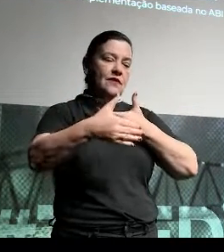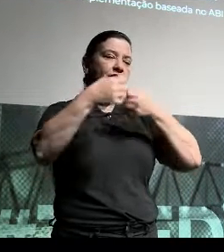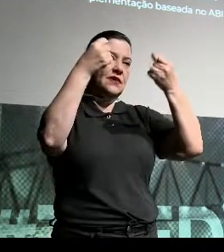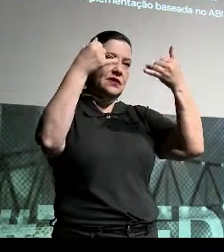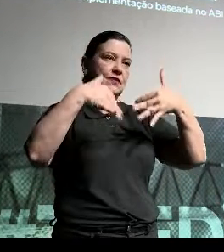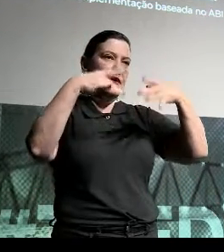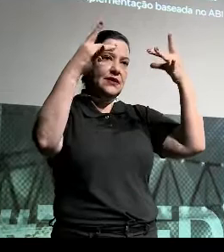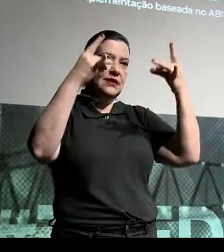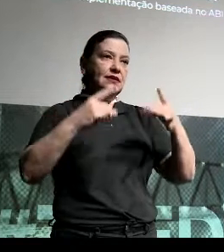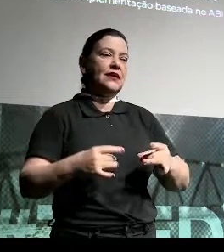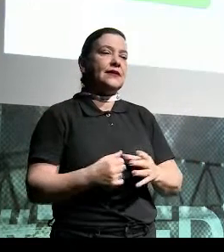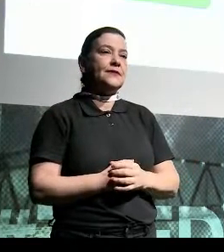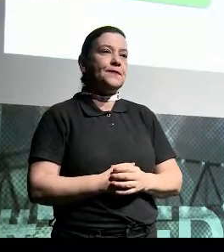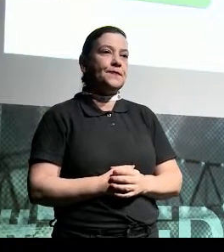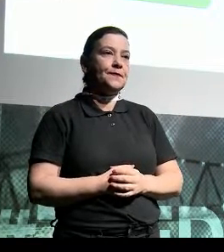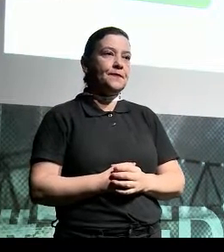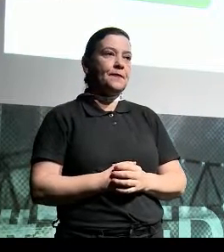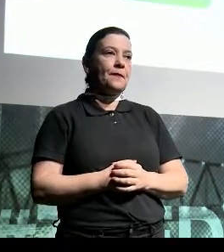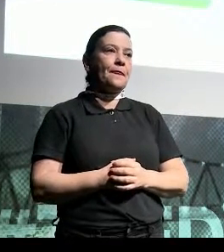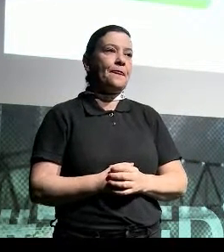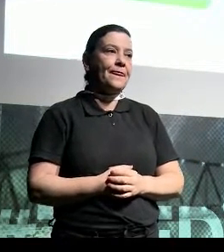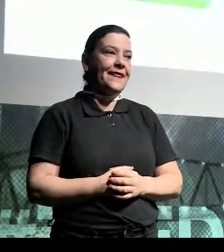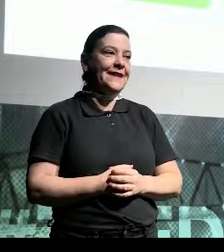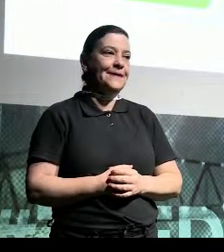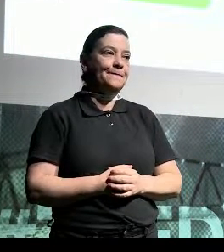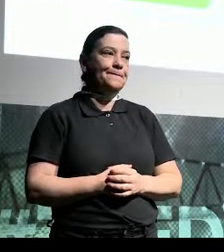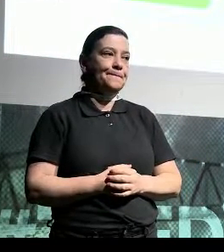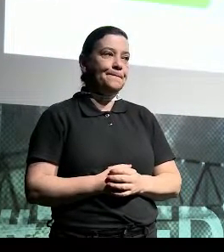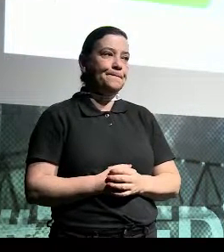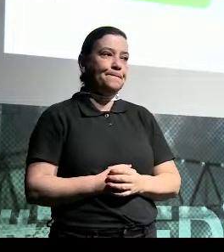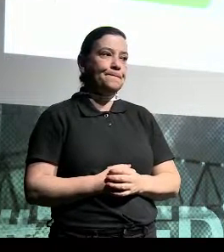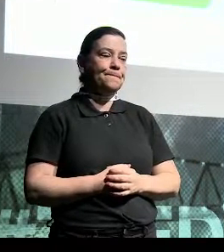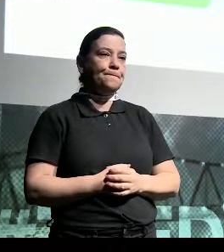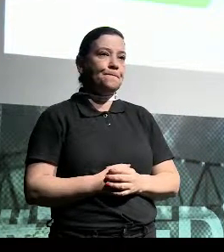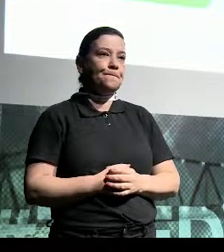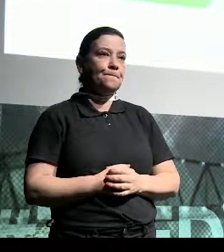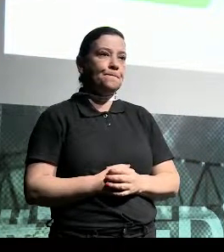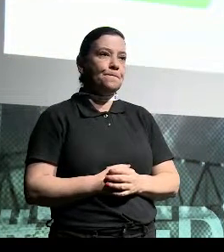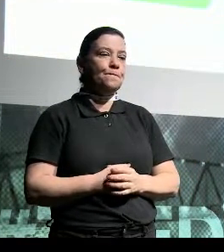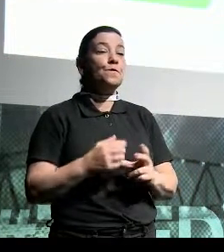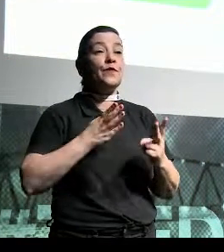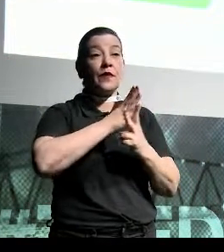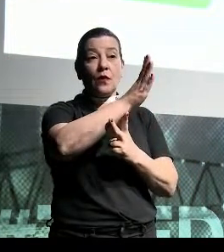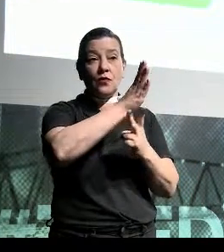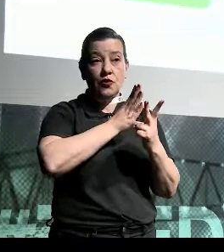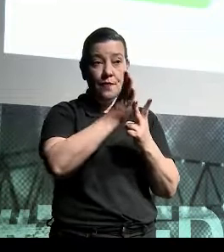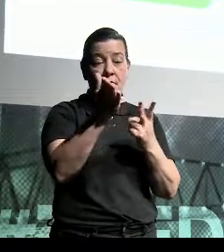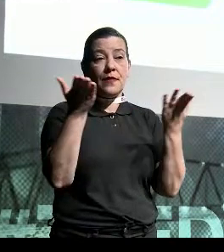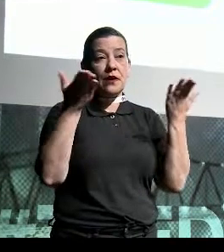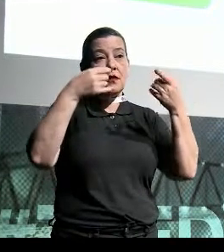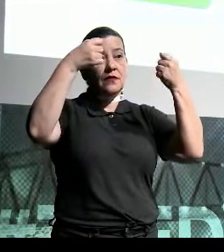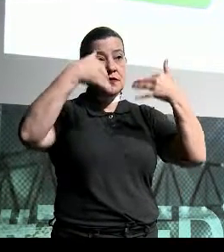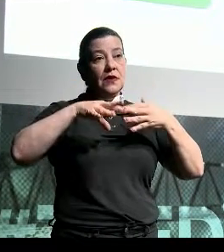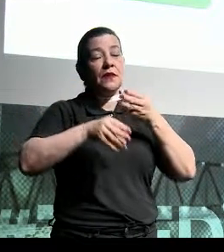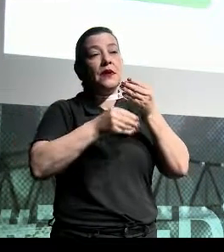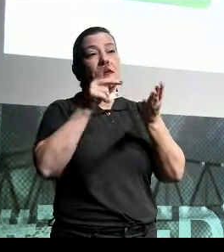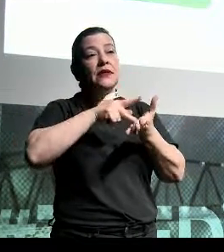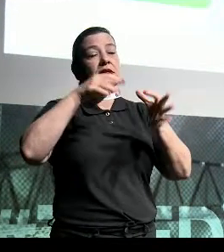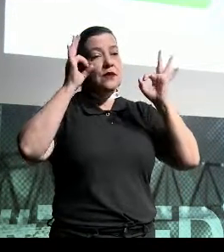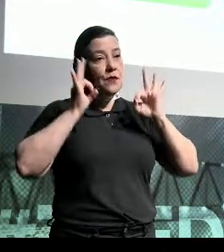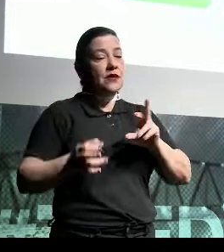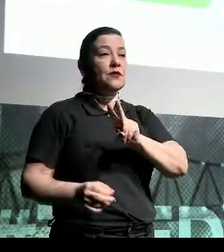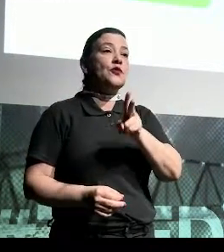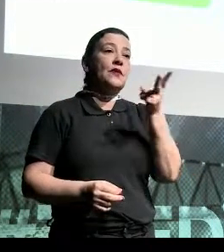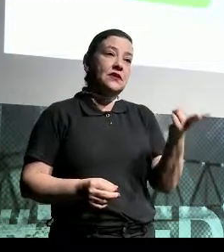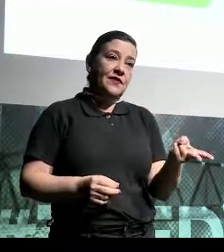para frente. Bem, aqui esse aqui é o roadmap, mais ou menos, do que eu vou mostrar para vocês. É uma implementação de fato de uma